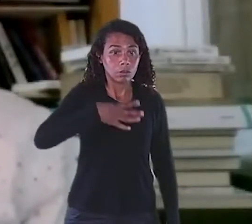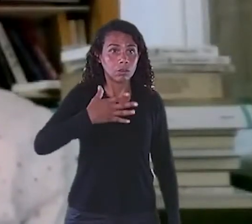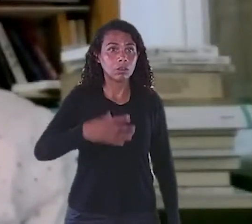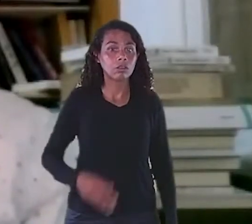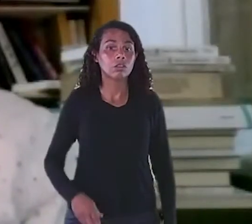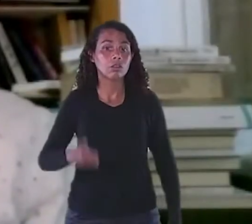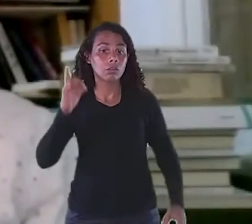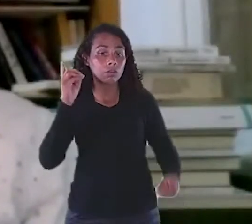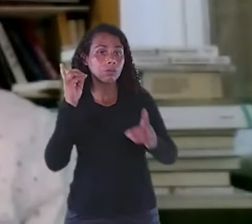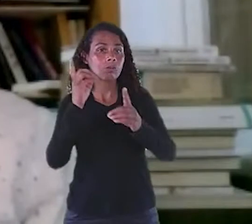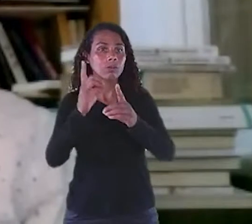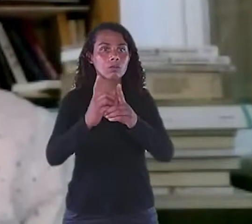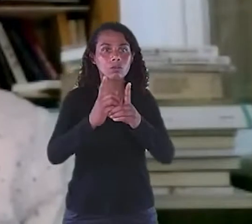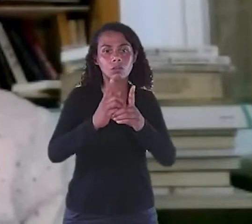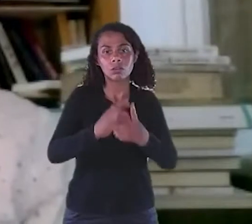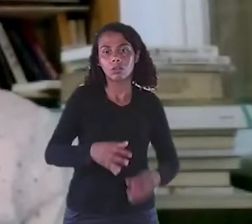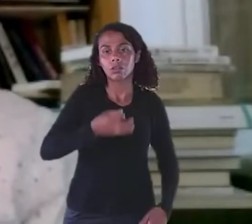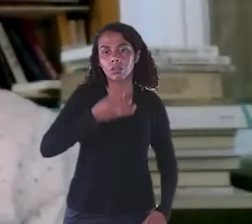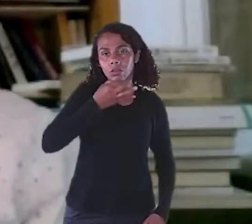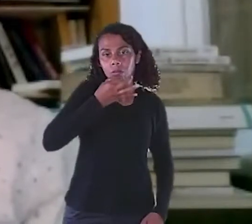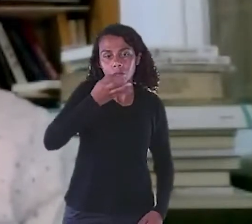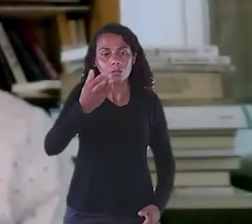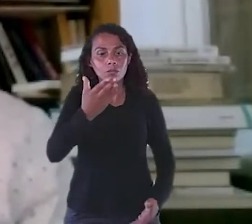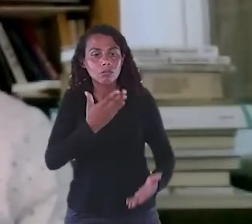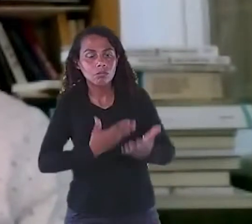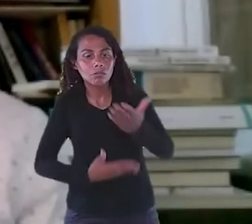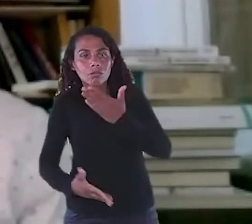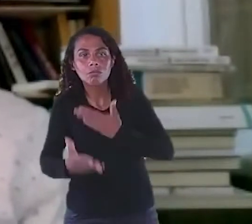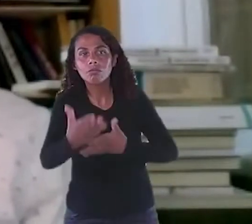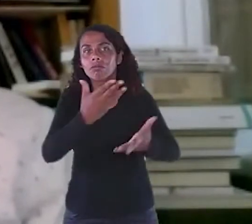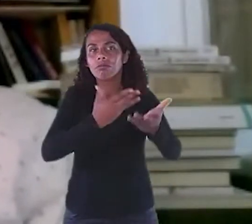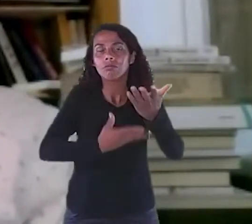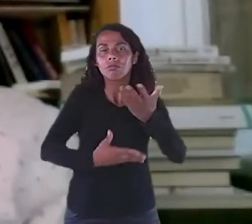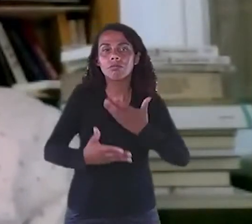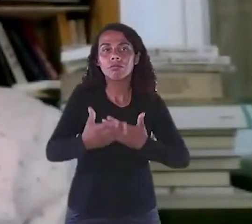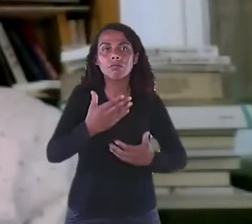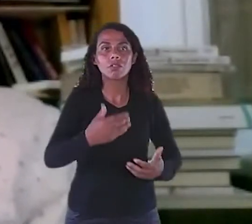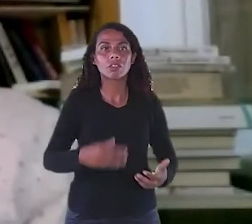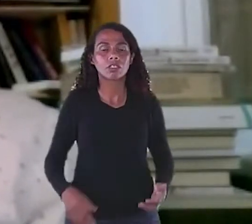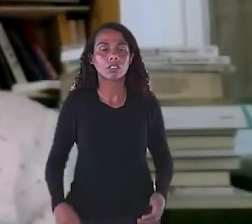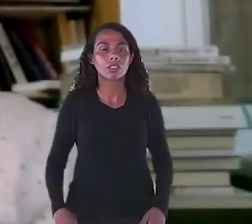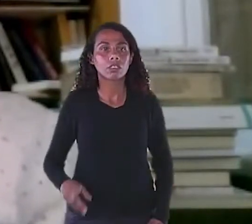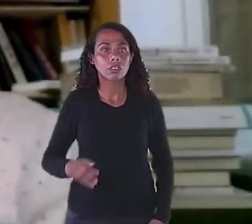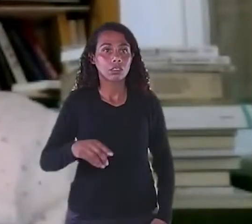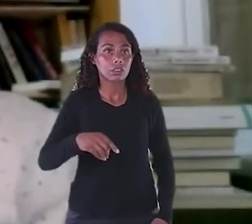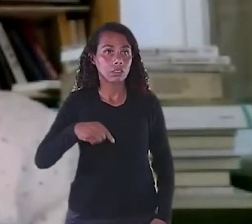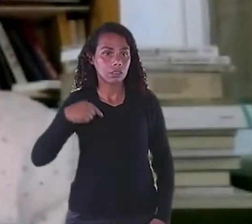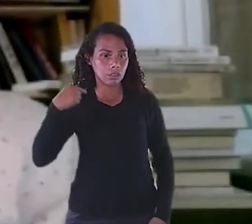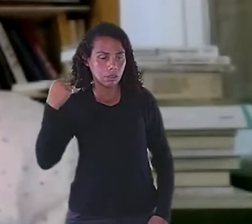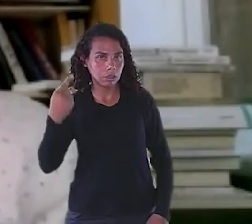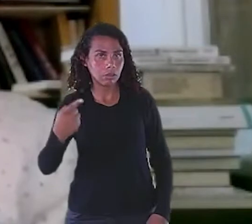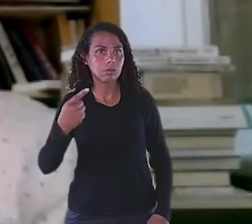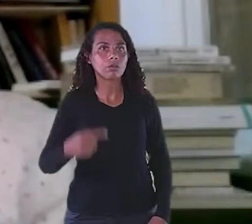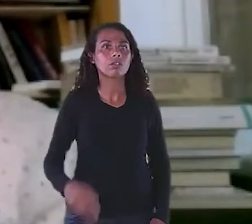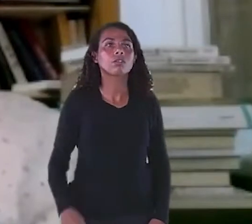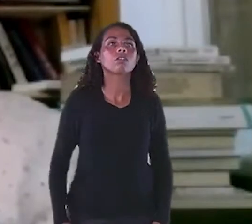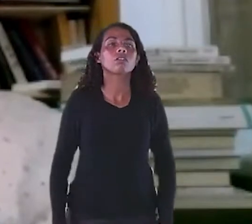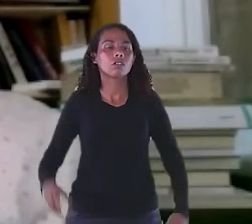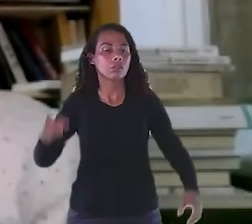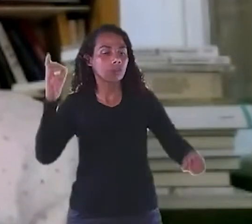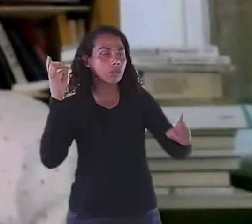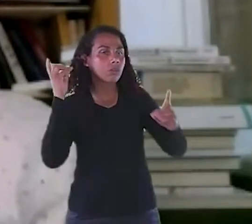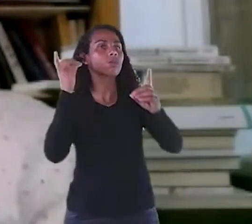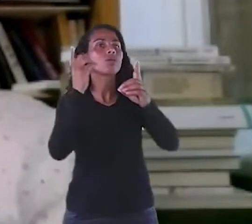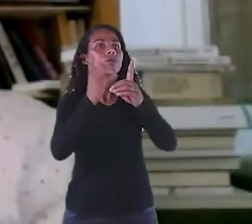e viemos a nos vim reencontrá-lo no Jornal da Tarde, que era um